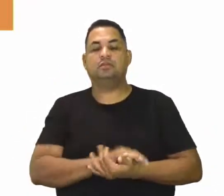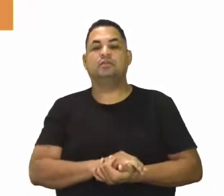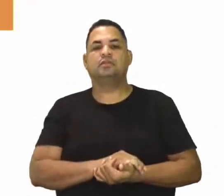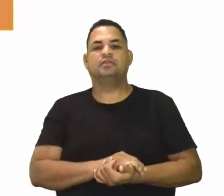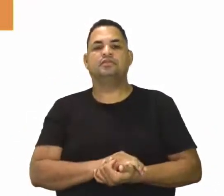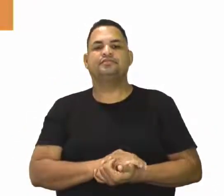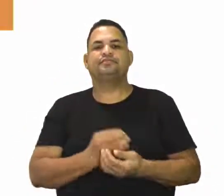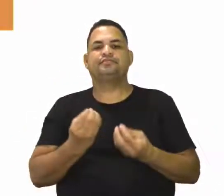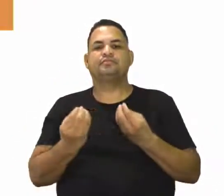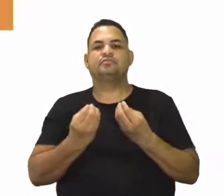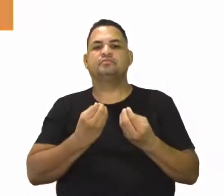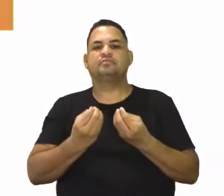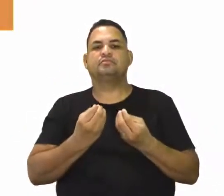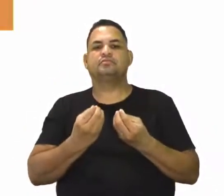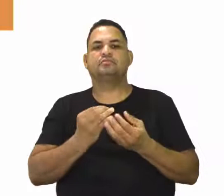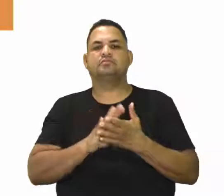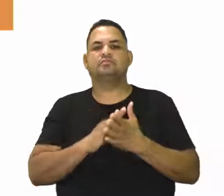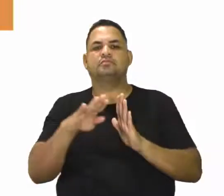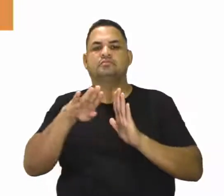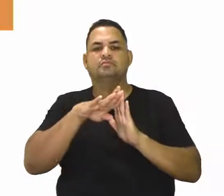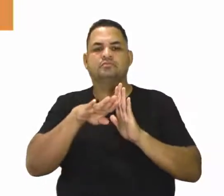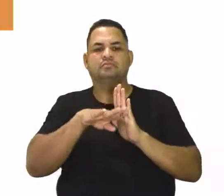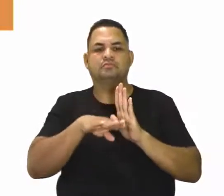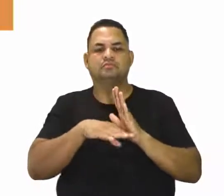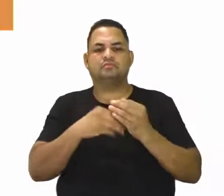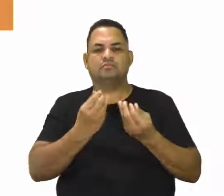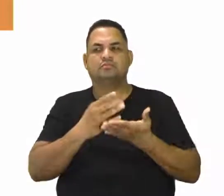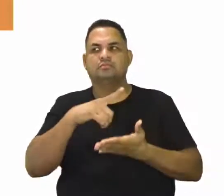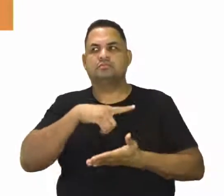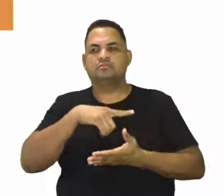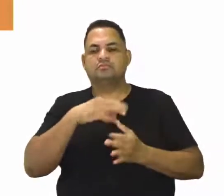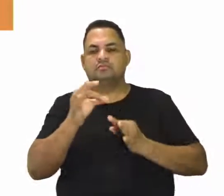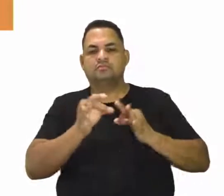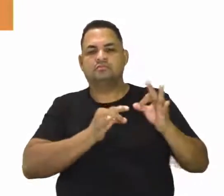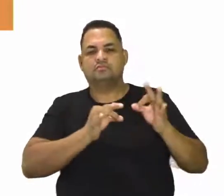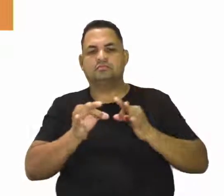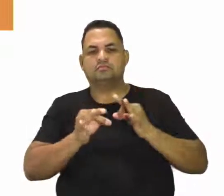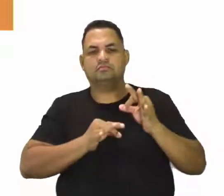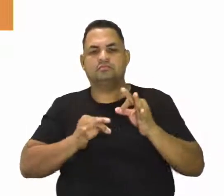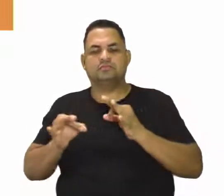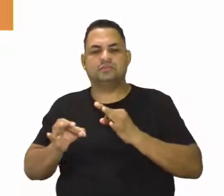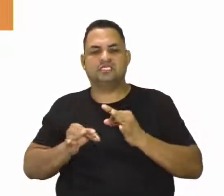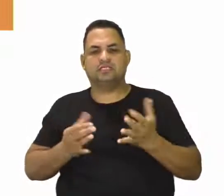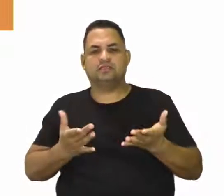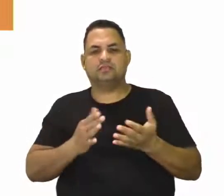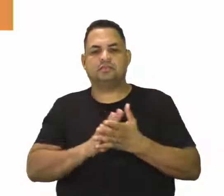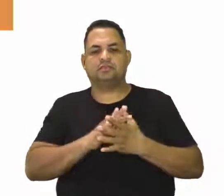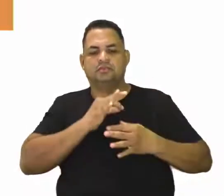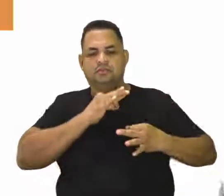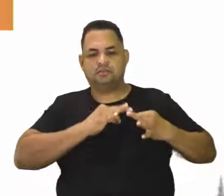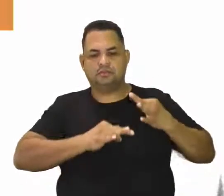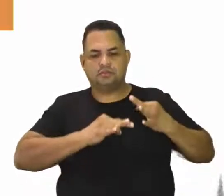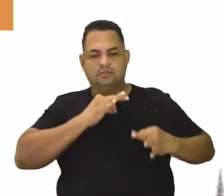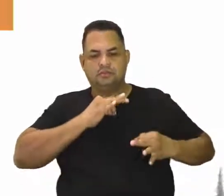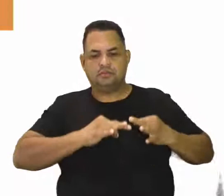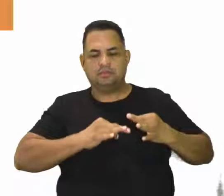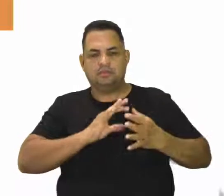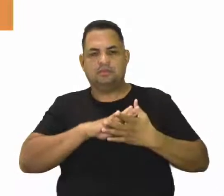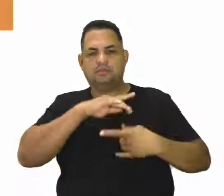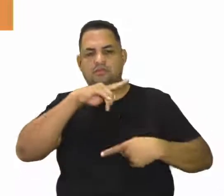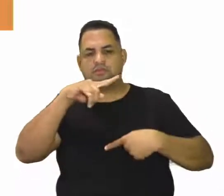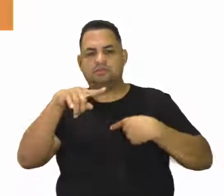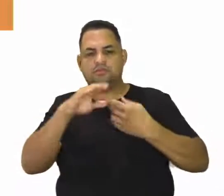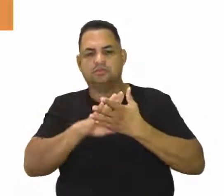Então como é que está composto essa formação jurídica como é que ela